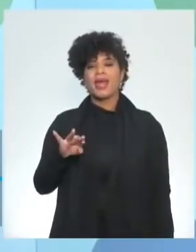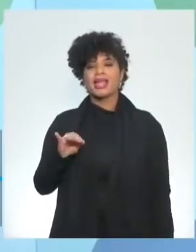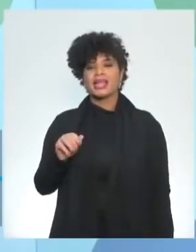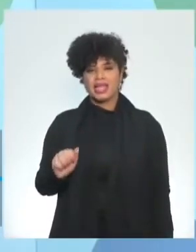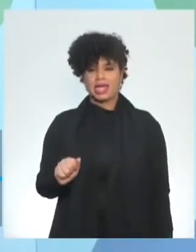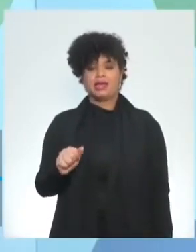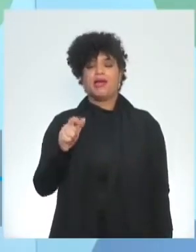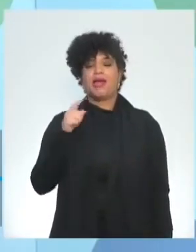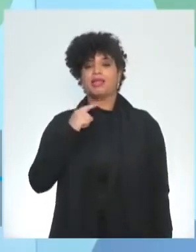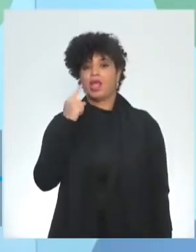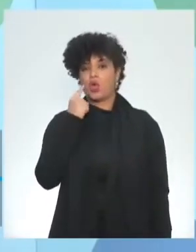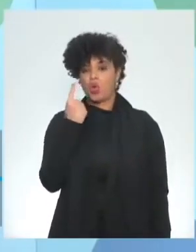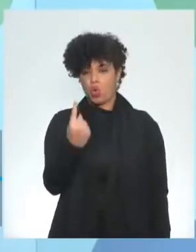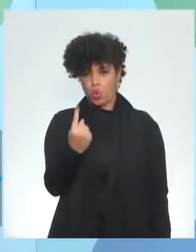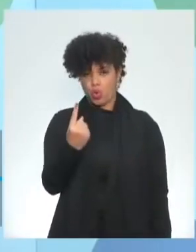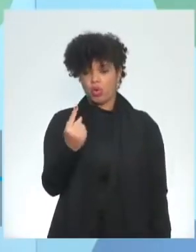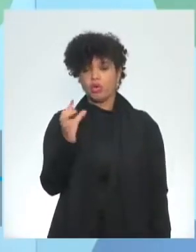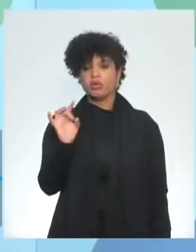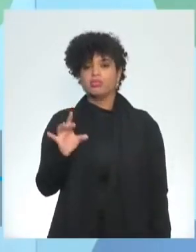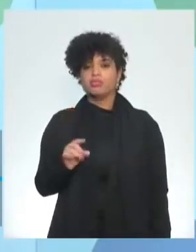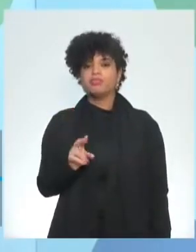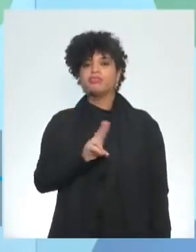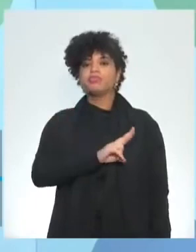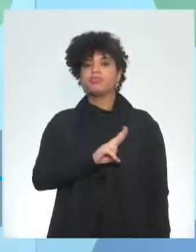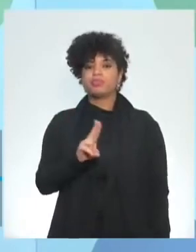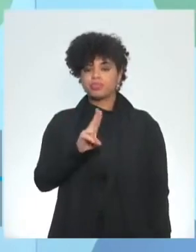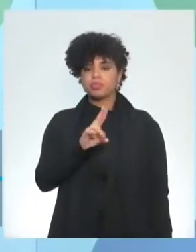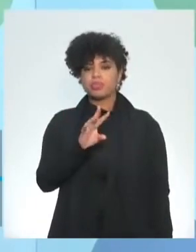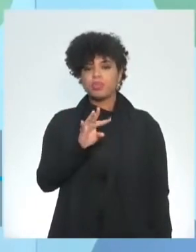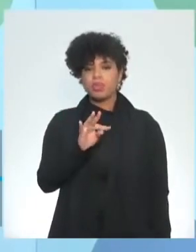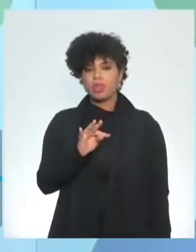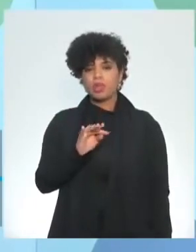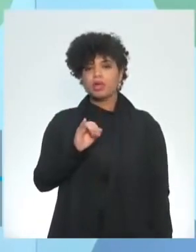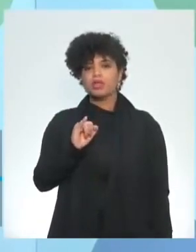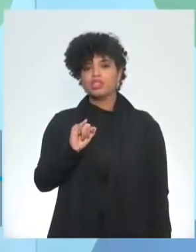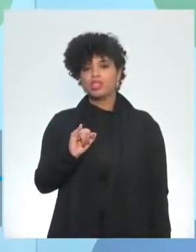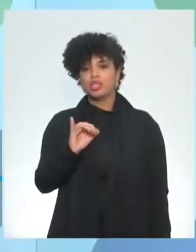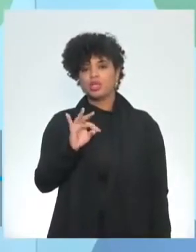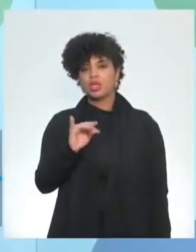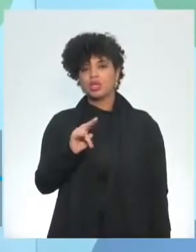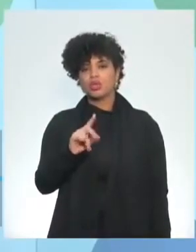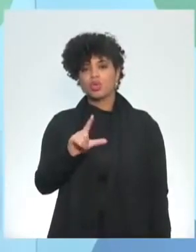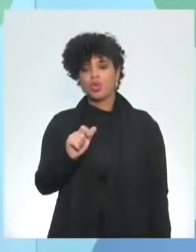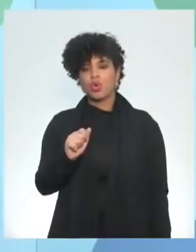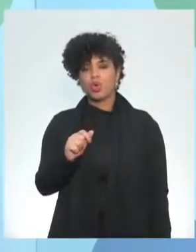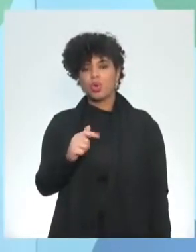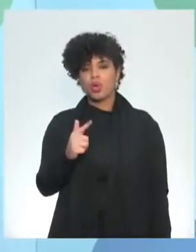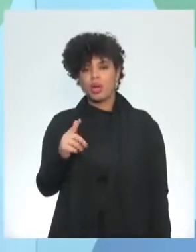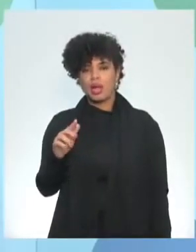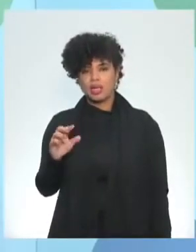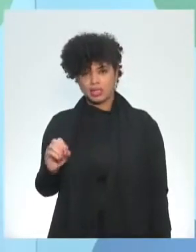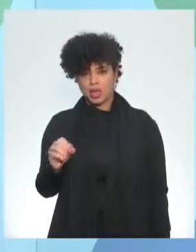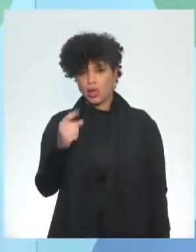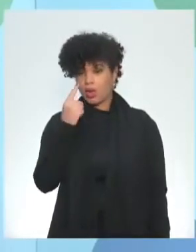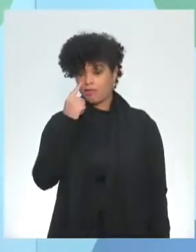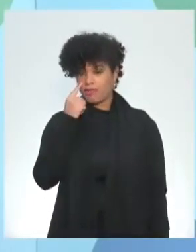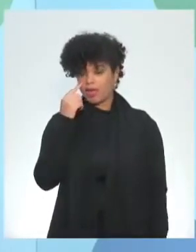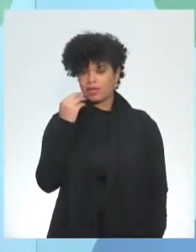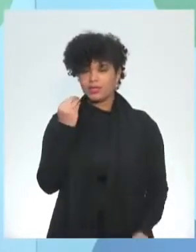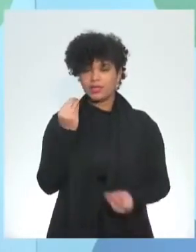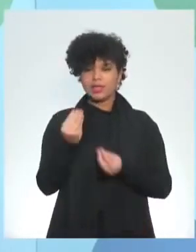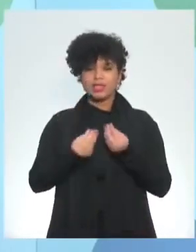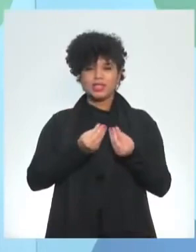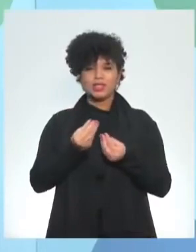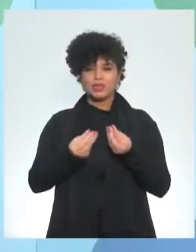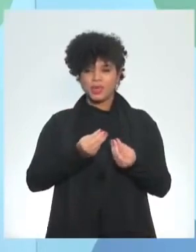gente tem uma específica, que seria a titulação ácido-base. Então, eu vou mostrar para vocês aqui um experimento, onde eu